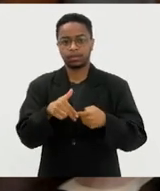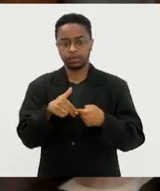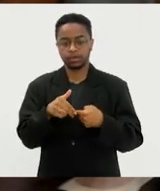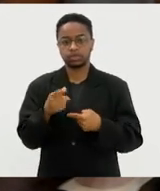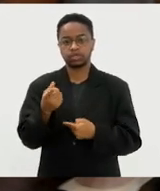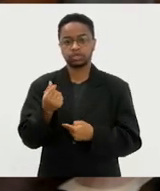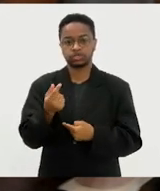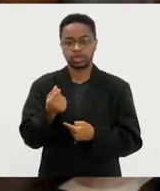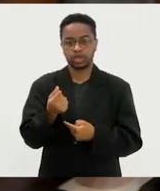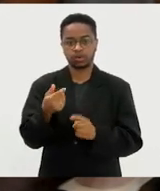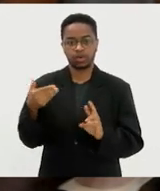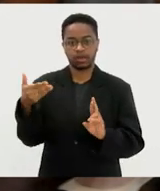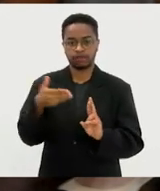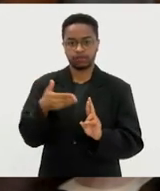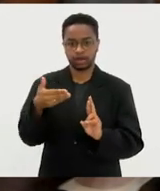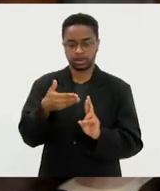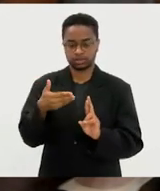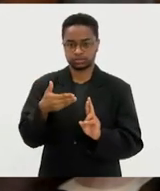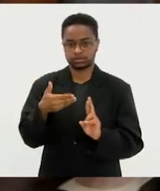preço de referência.